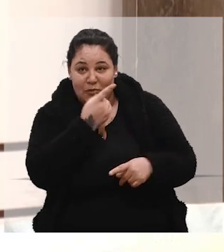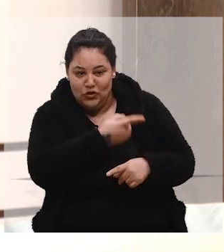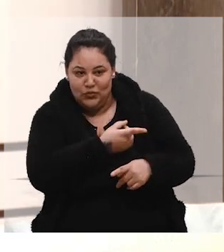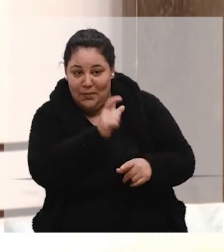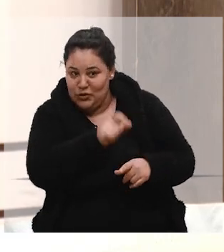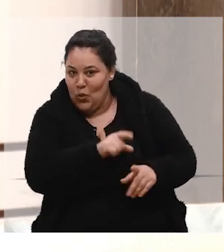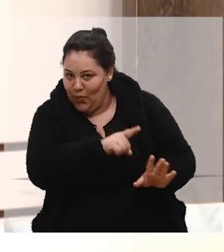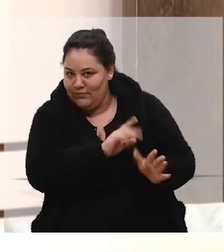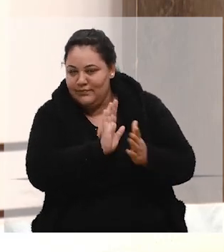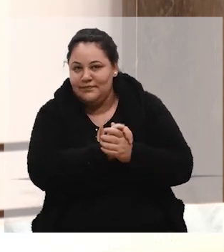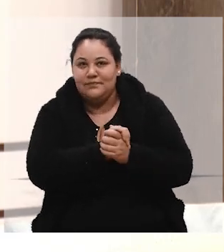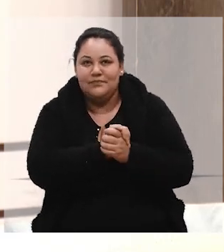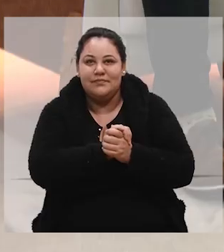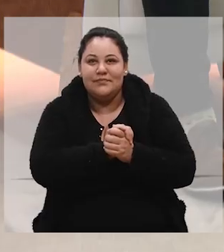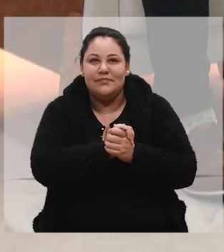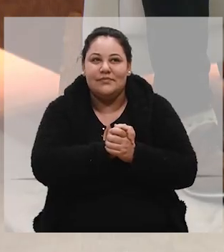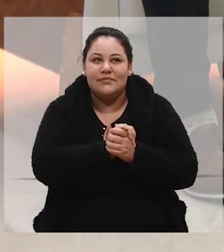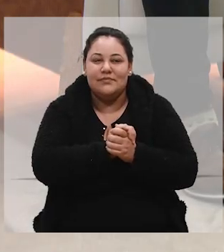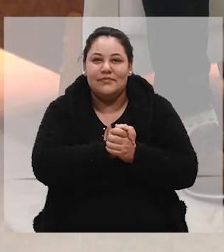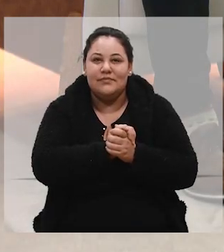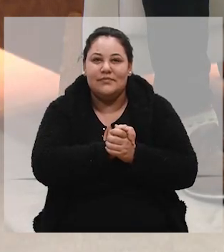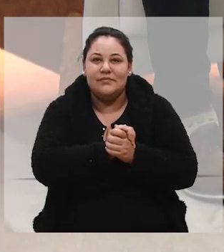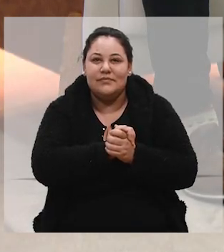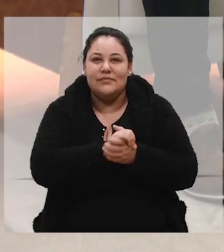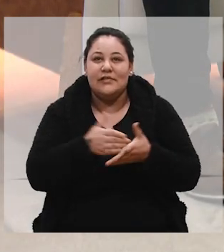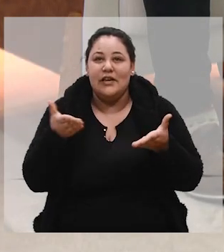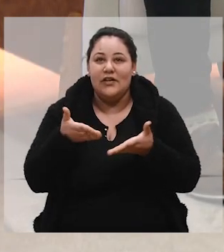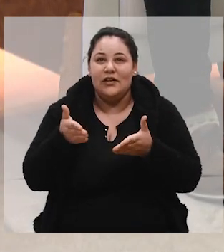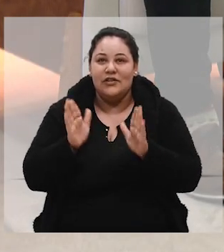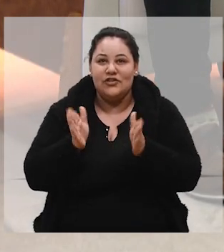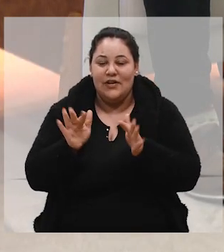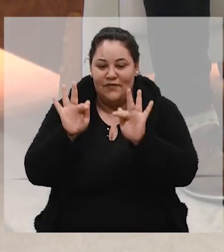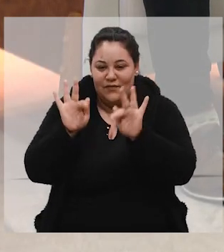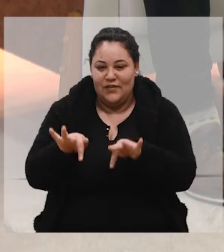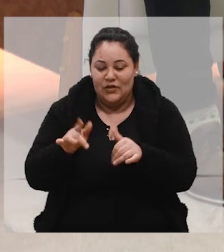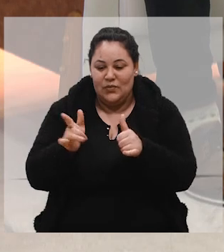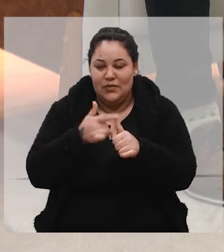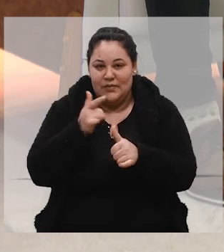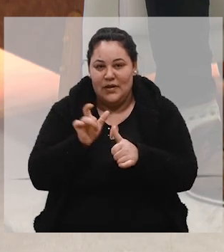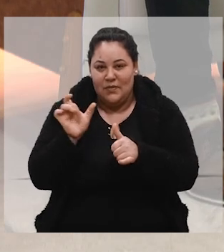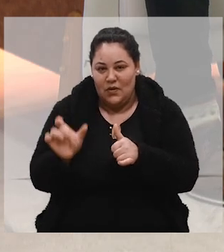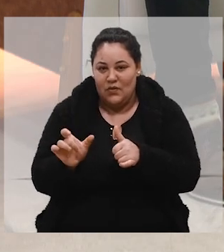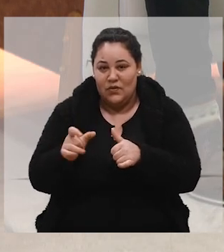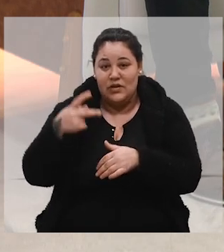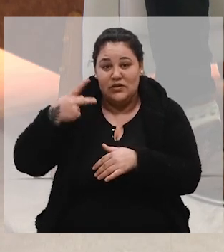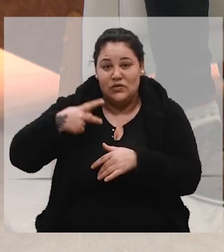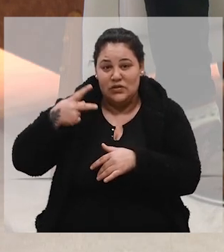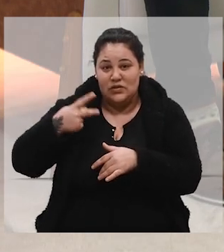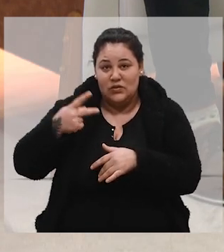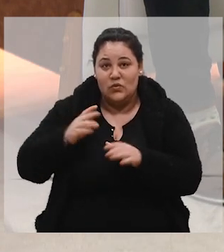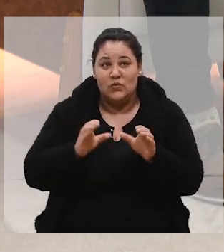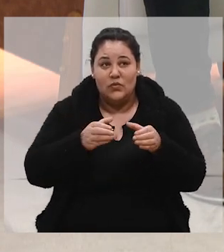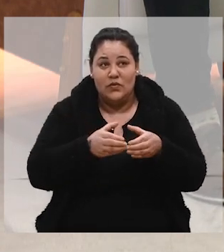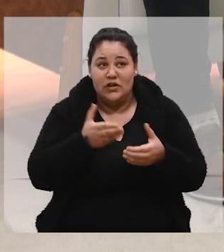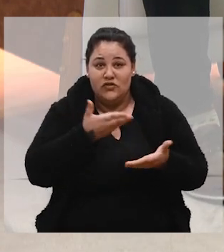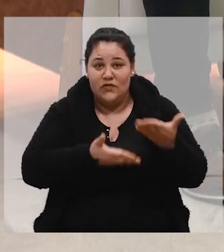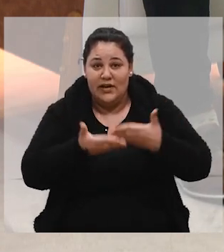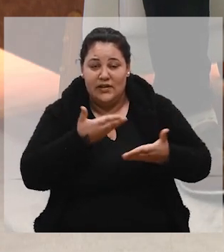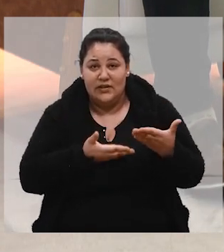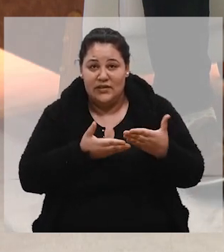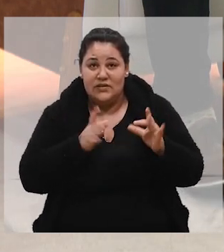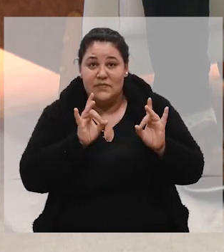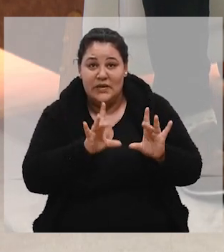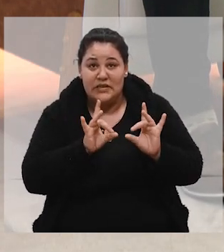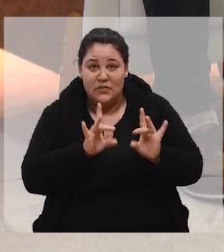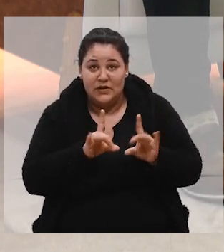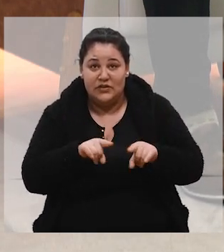personagem que ela pediu. Arthur, nós estamos chegando já na reta final do primeiro bloco, e no segundo bloco nós vamos